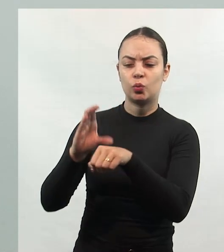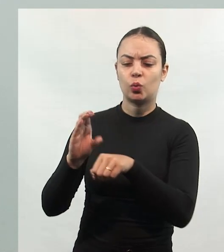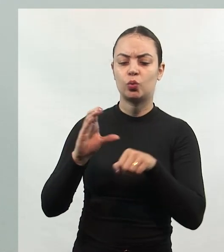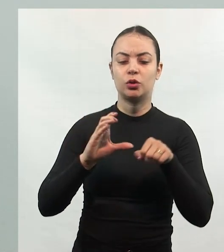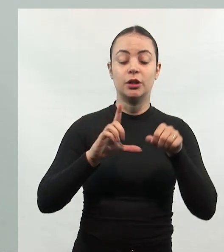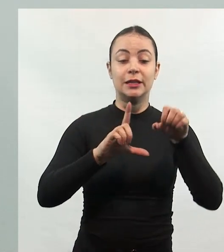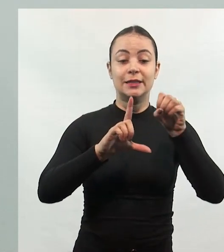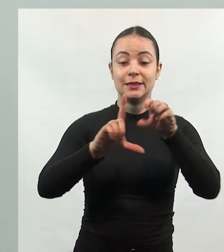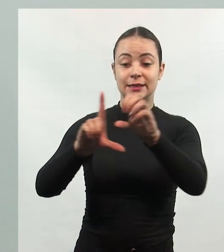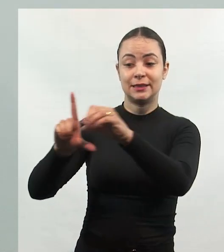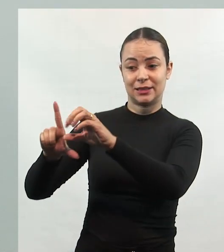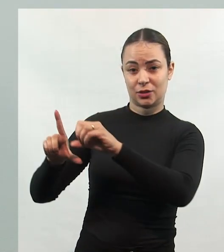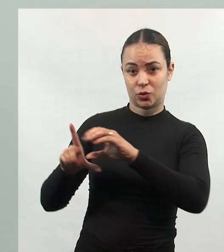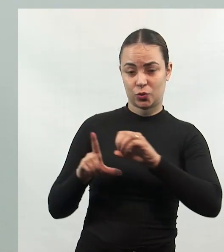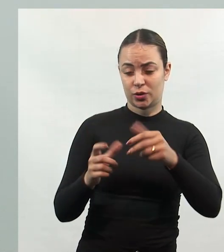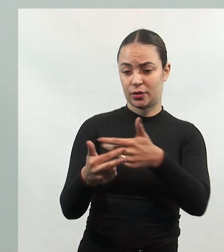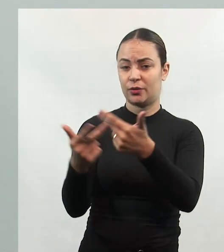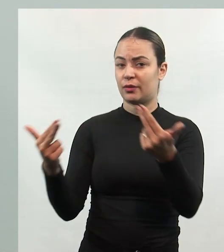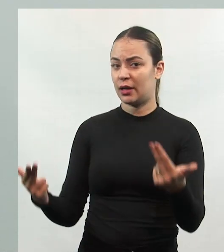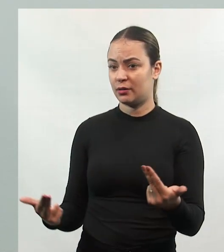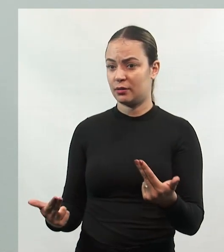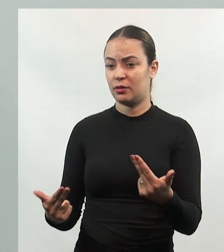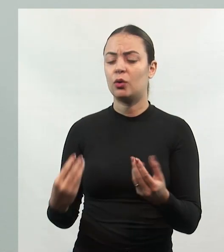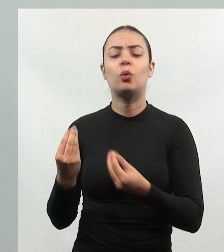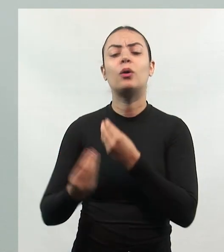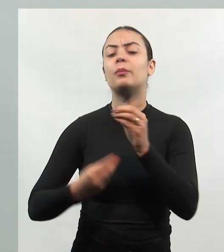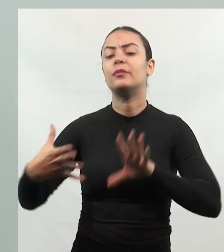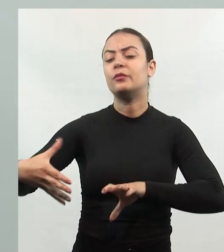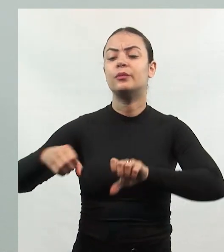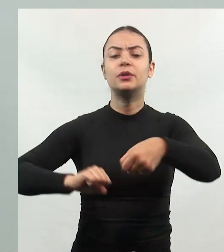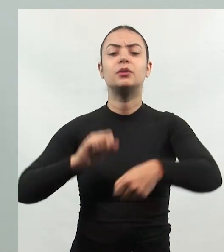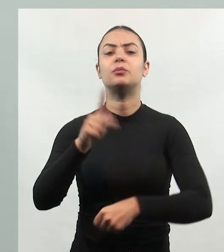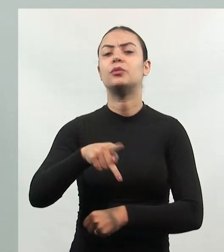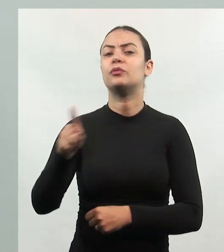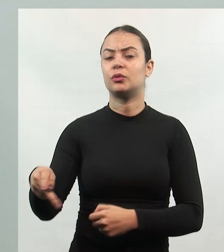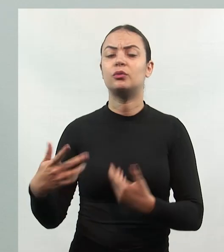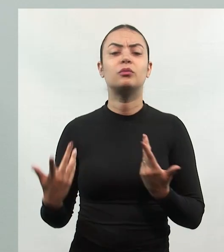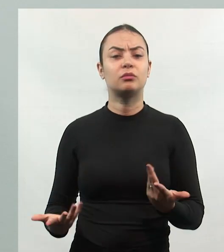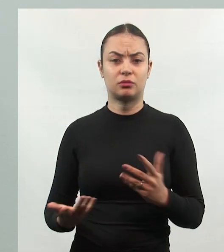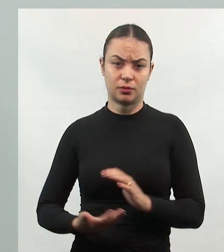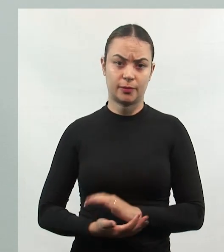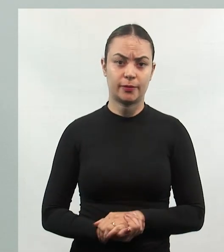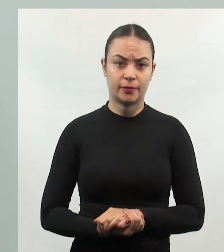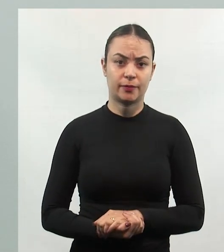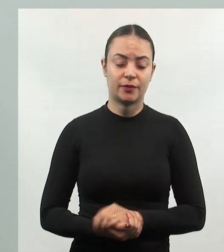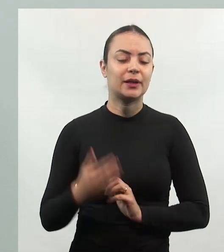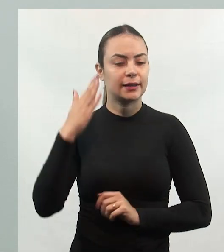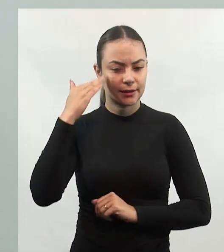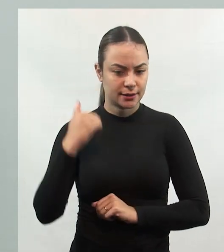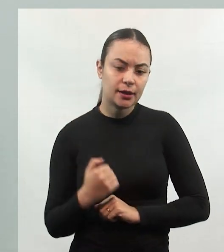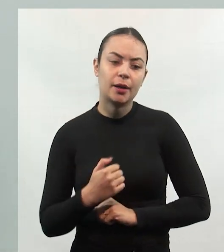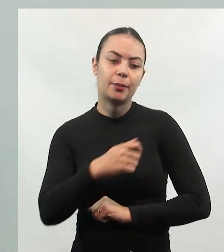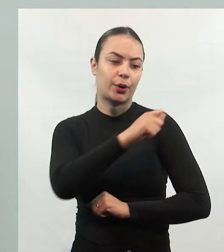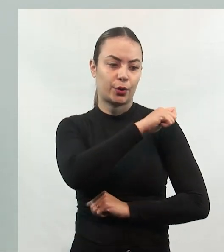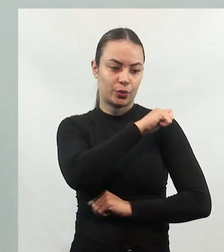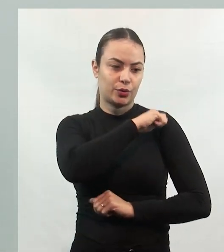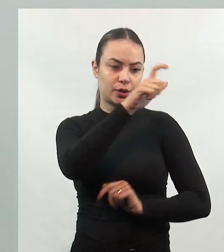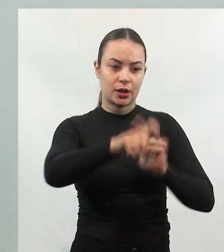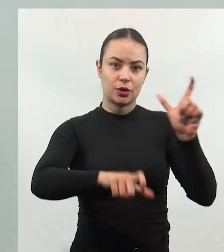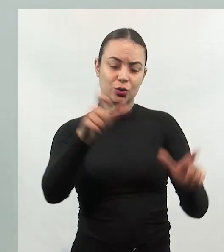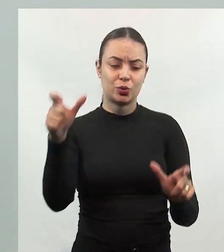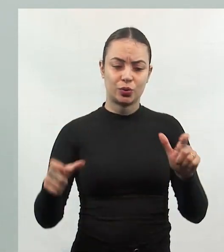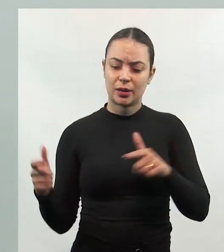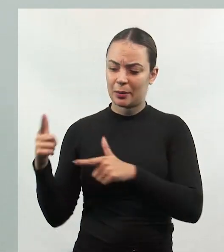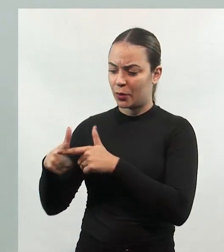Porto Velho. E ela dizia assim, ela disse isso nesse podcast: são as nossas crianças que não conseguem